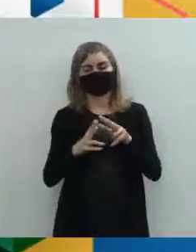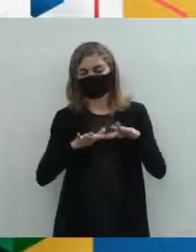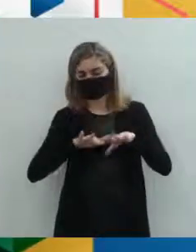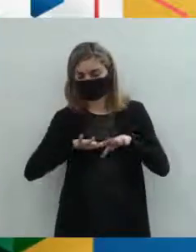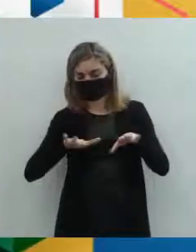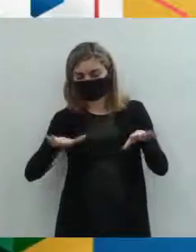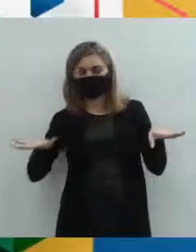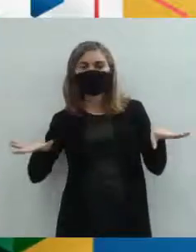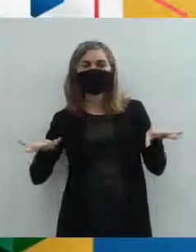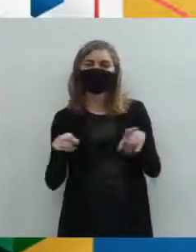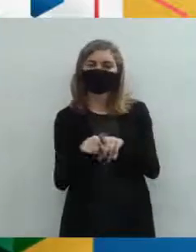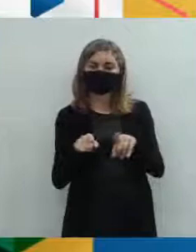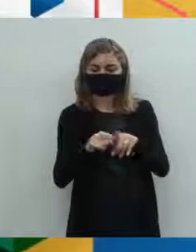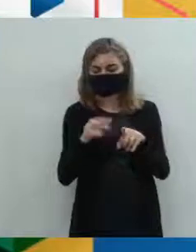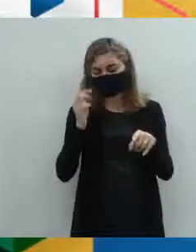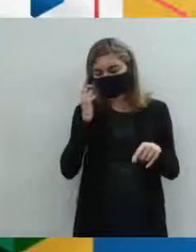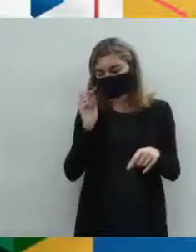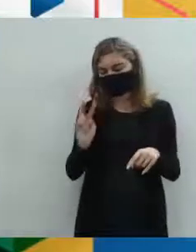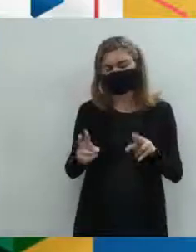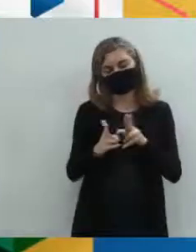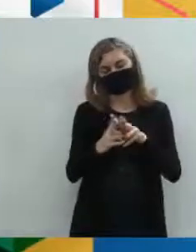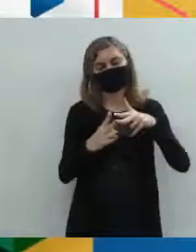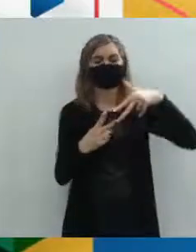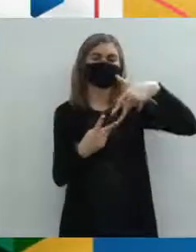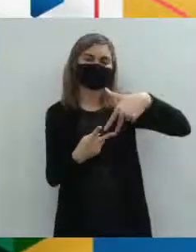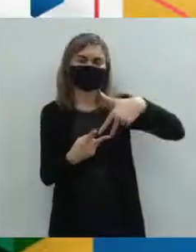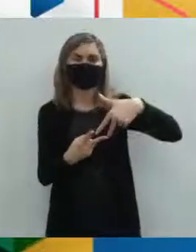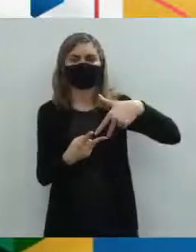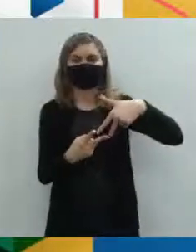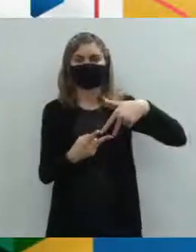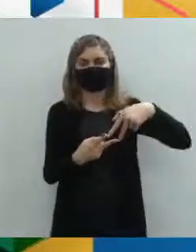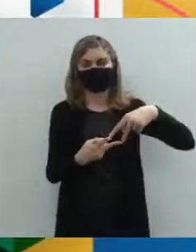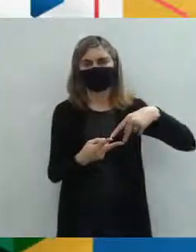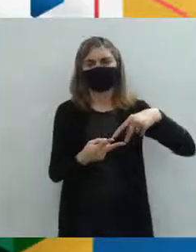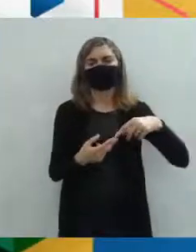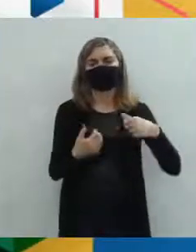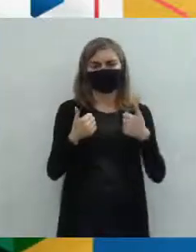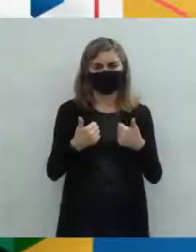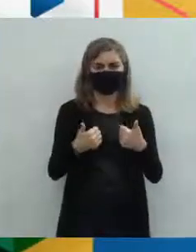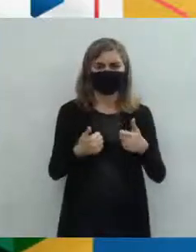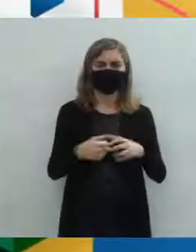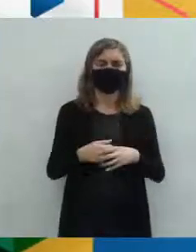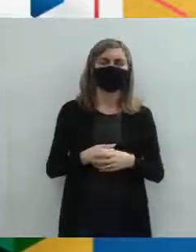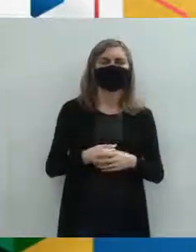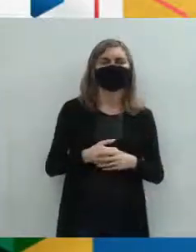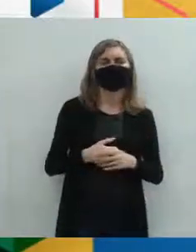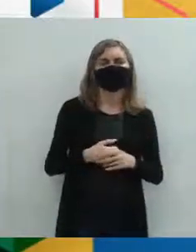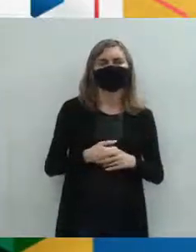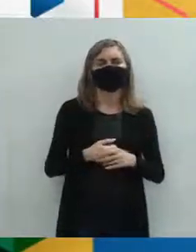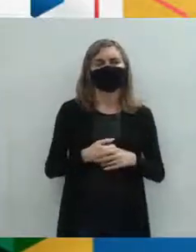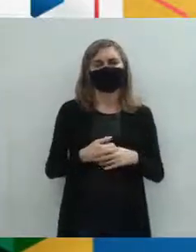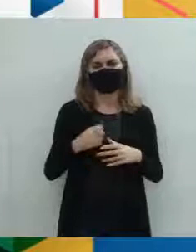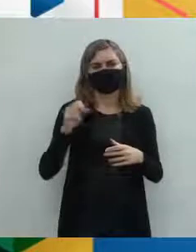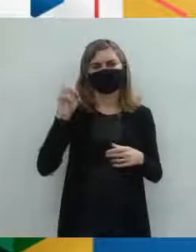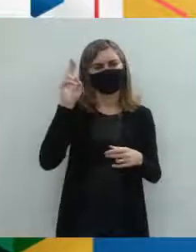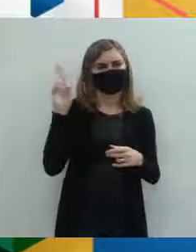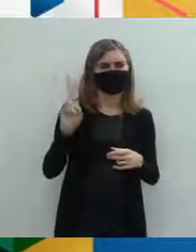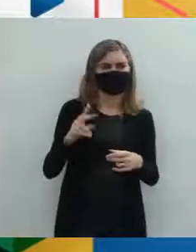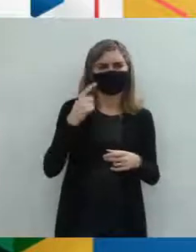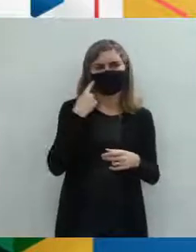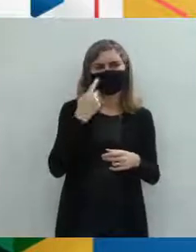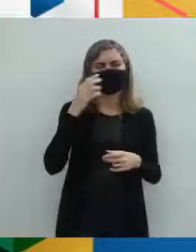chão você também vai ter a sombra projetada, ok? Com a luz, ó, e a